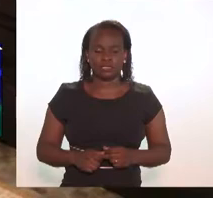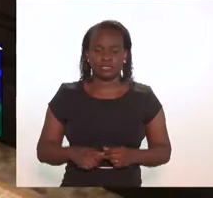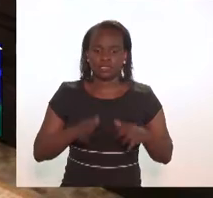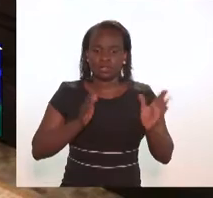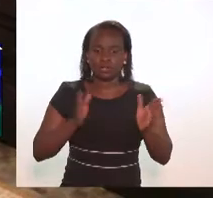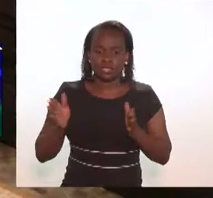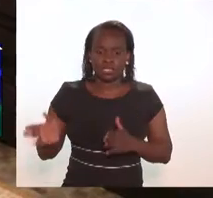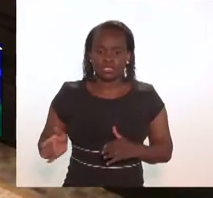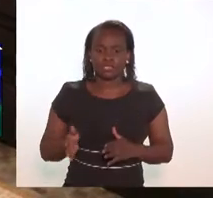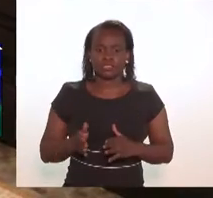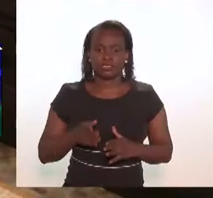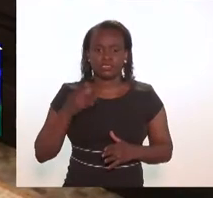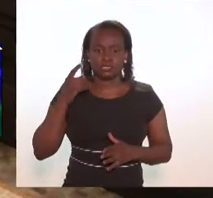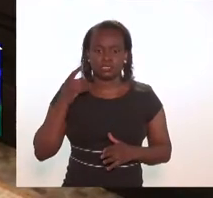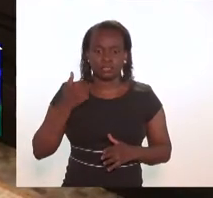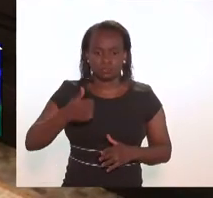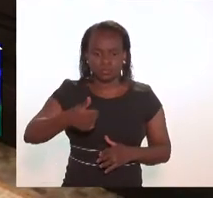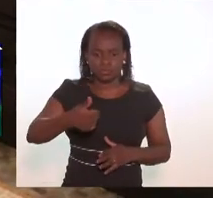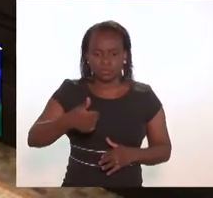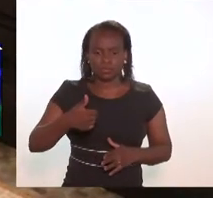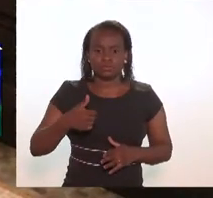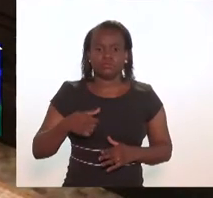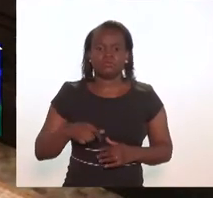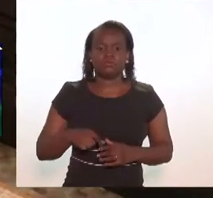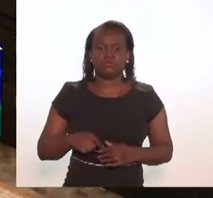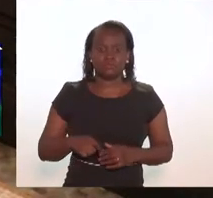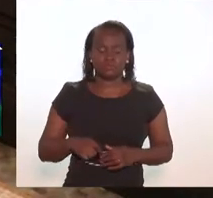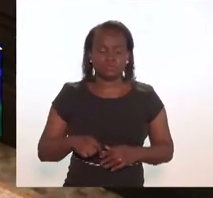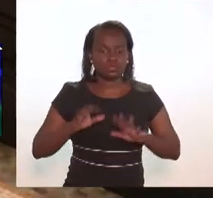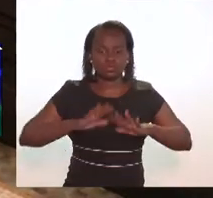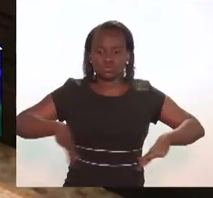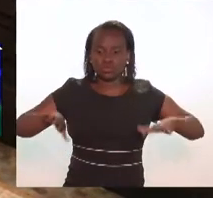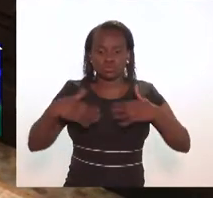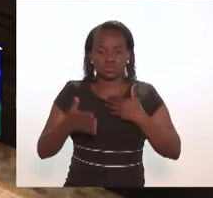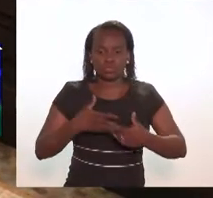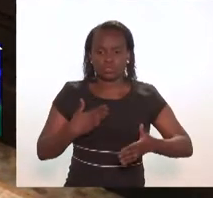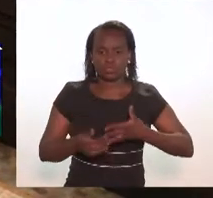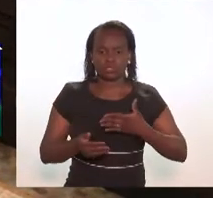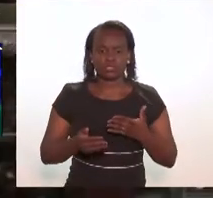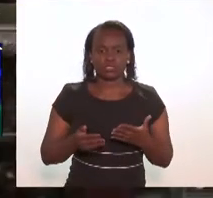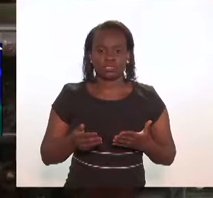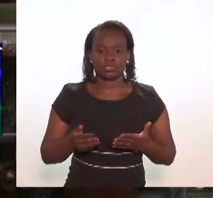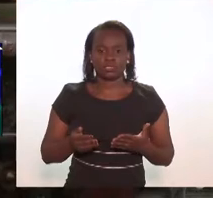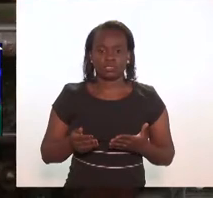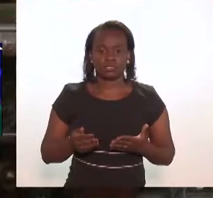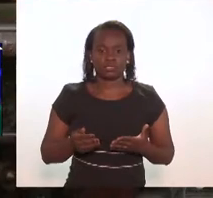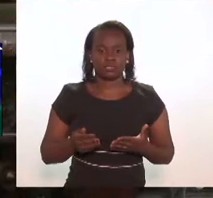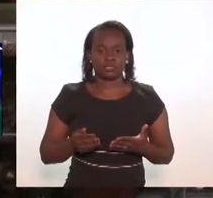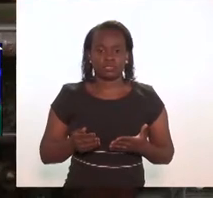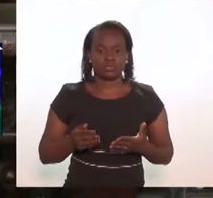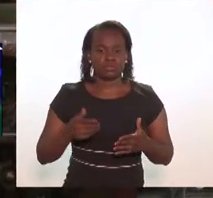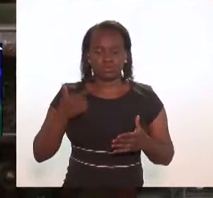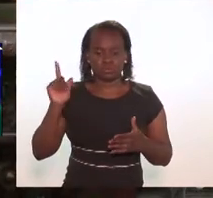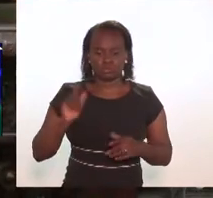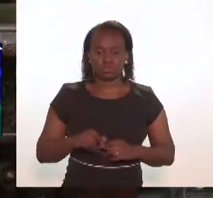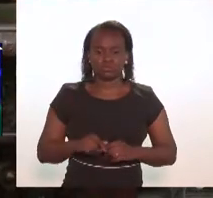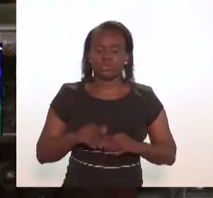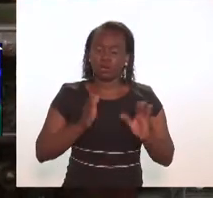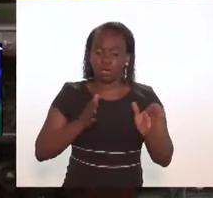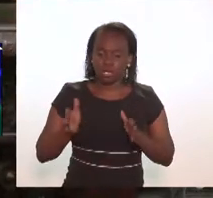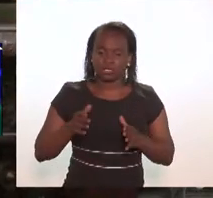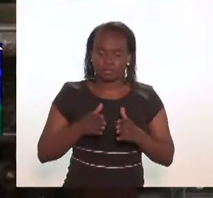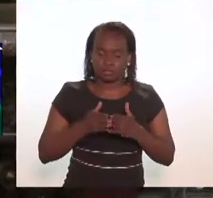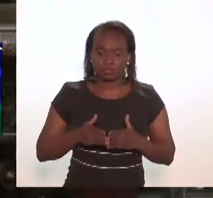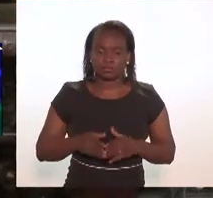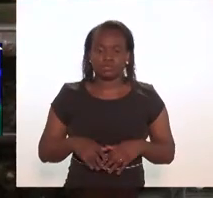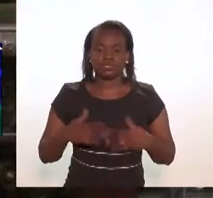Questão de ordem tem preferência de todo e qualquer questão. Questão de ordem,